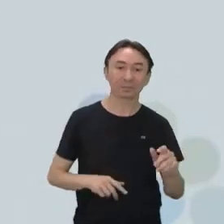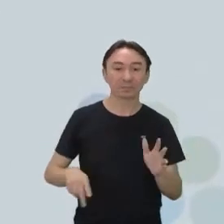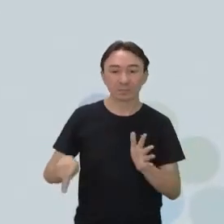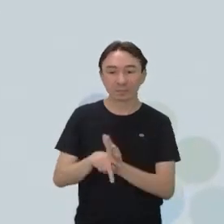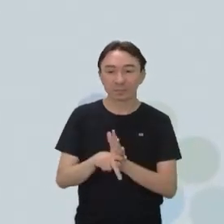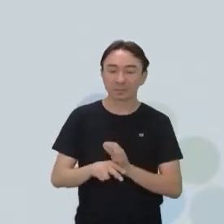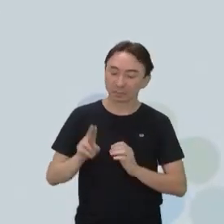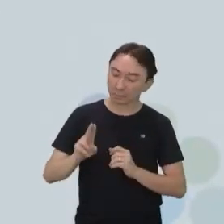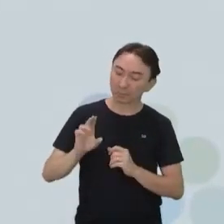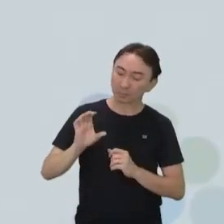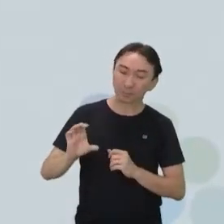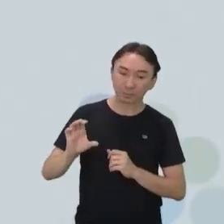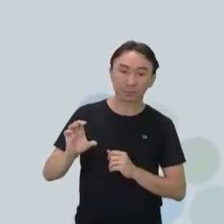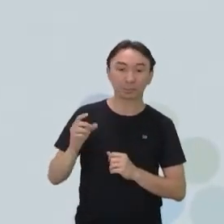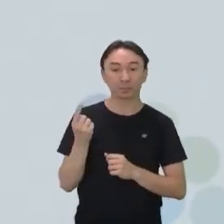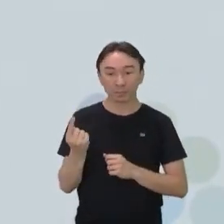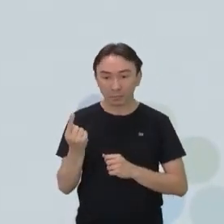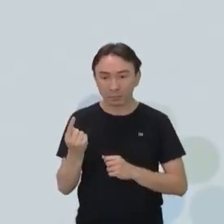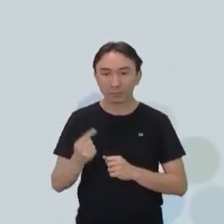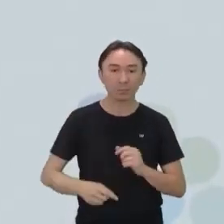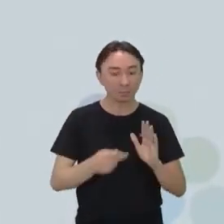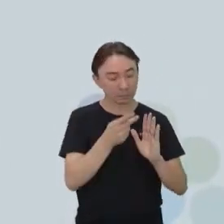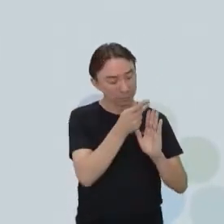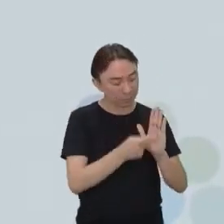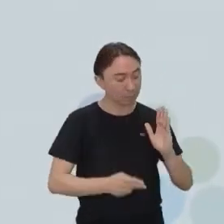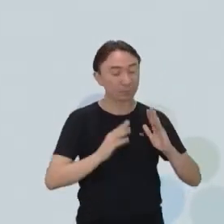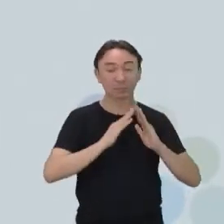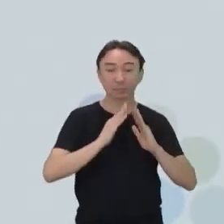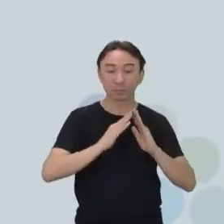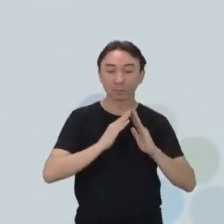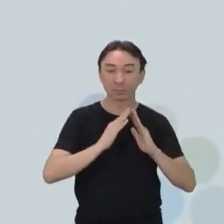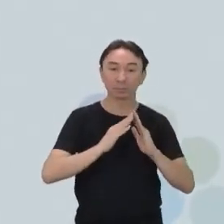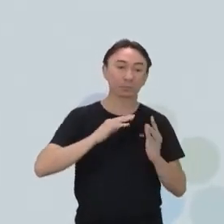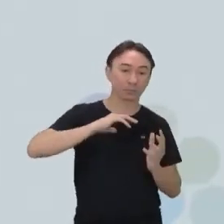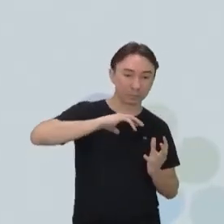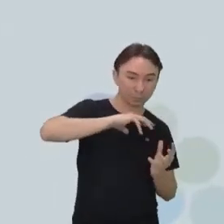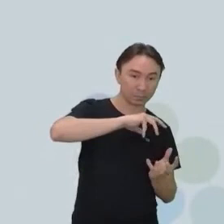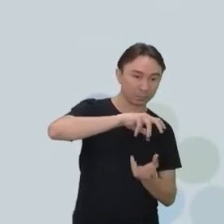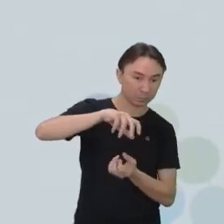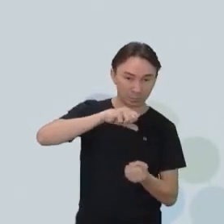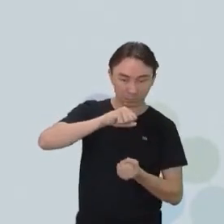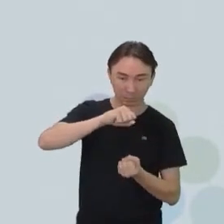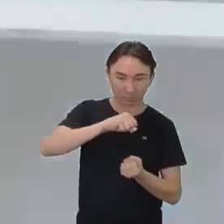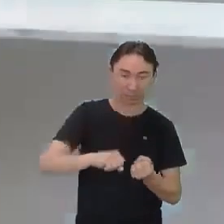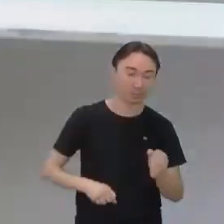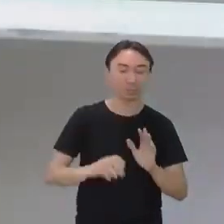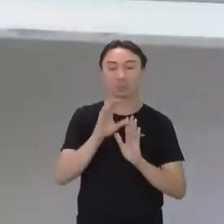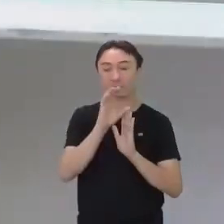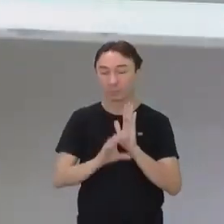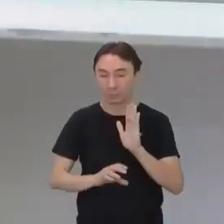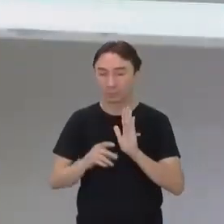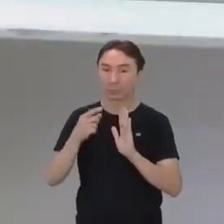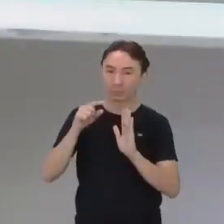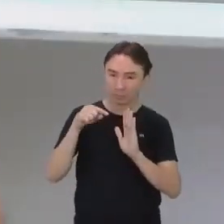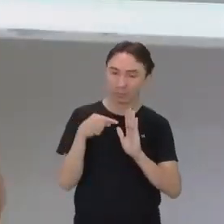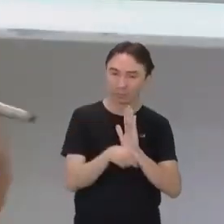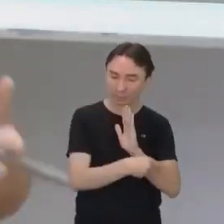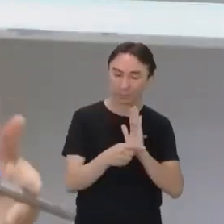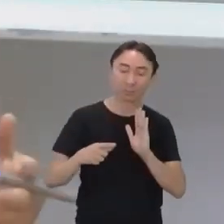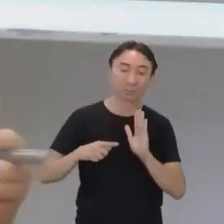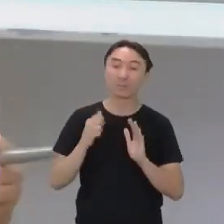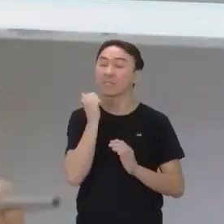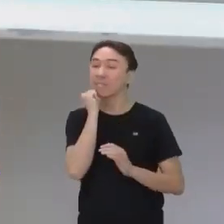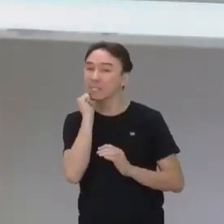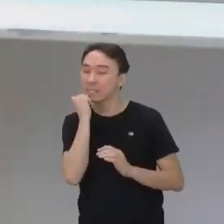Projeto Casa Sustentável, do aprofundamento curricular Ciência em Ação. Sou o professor Orenci Rodrigues Ferreira e quem